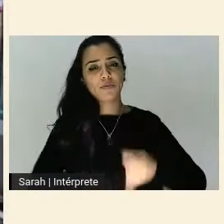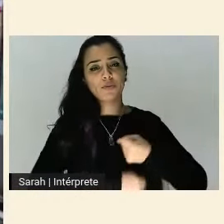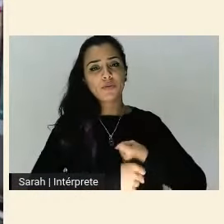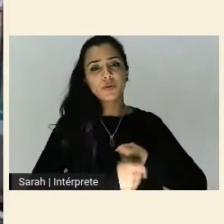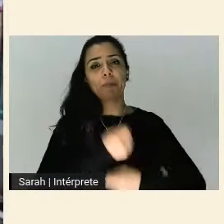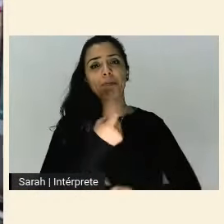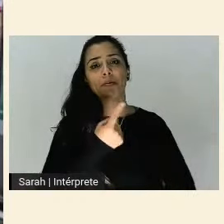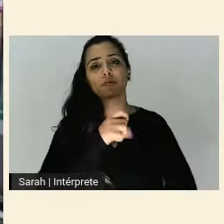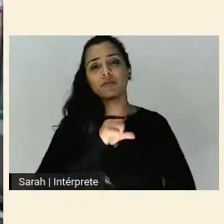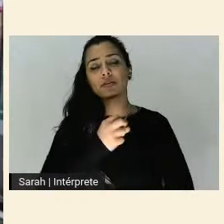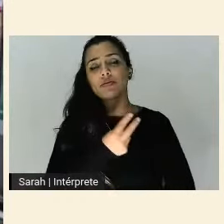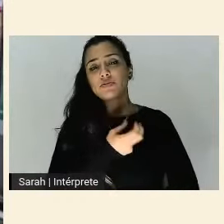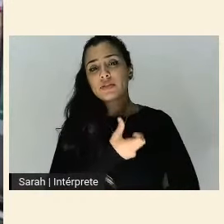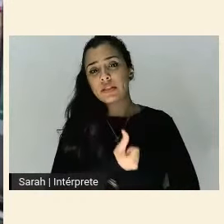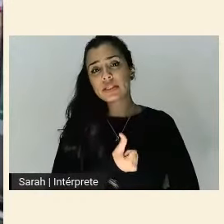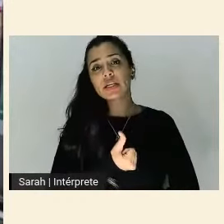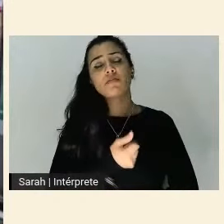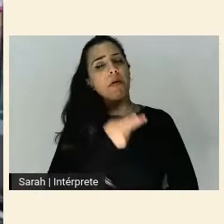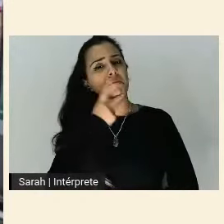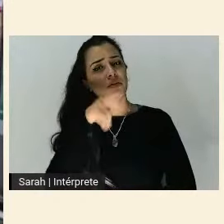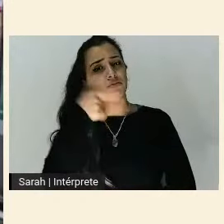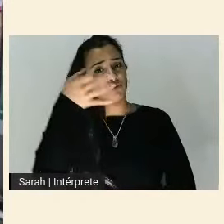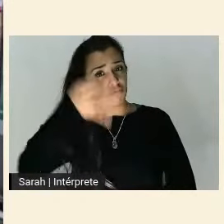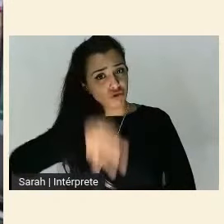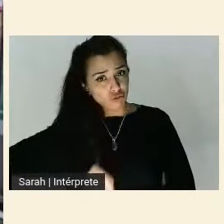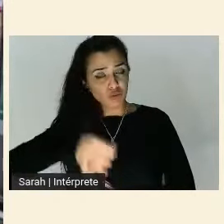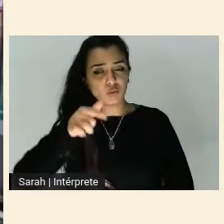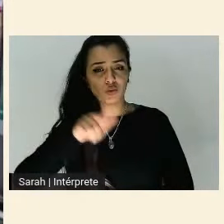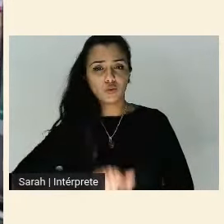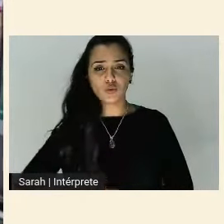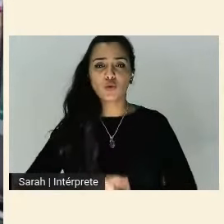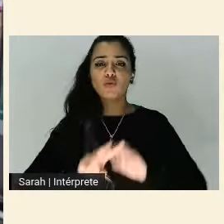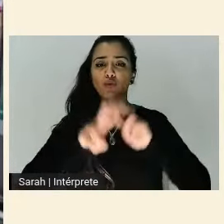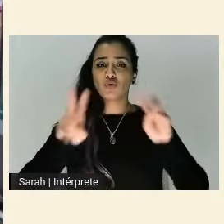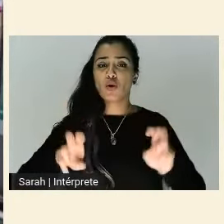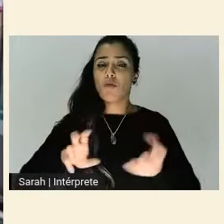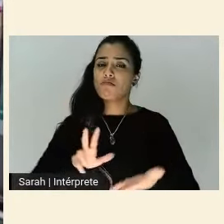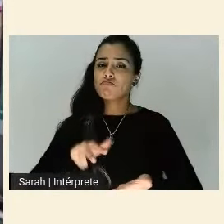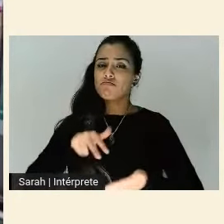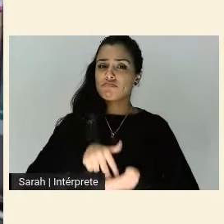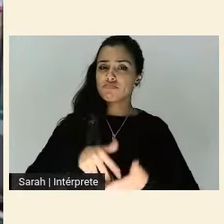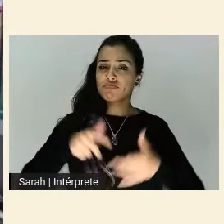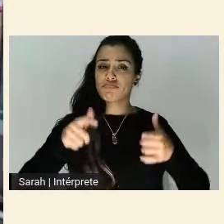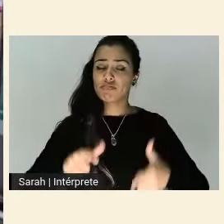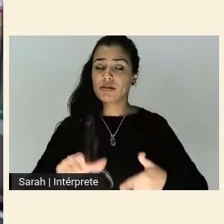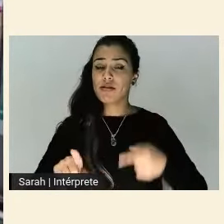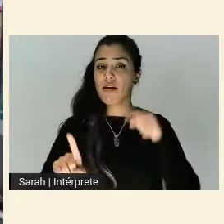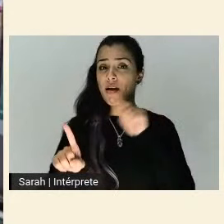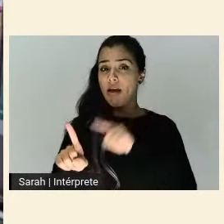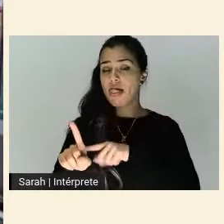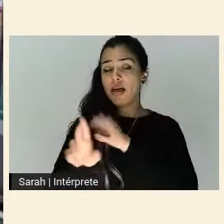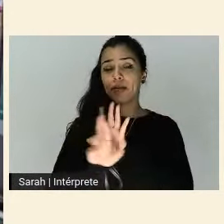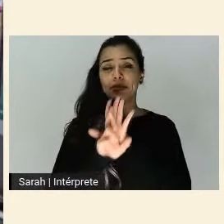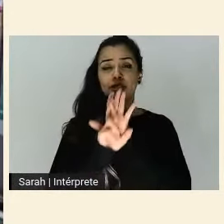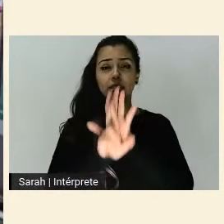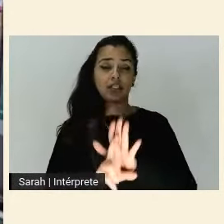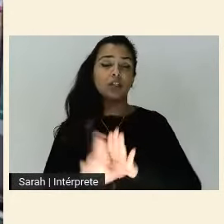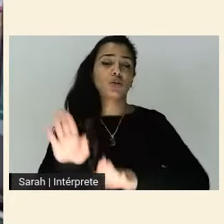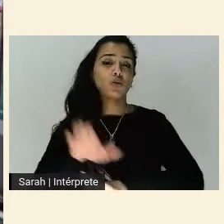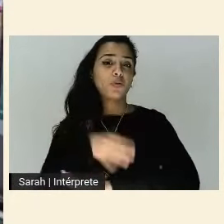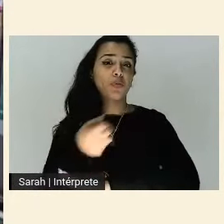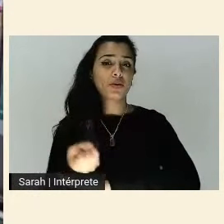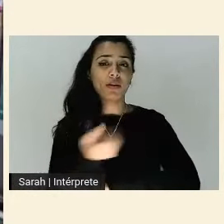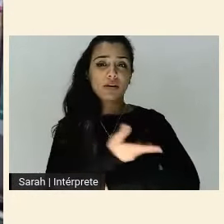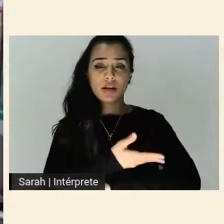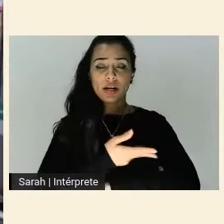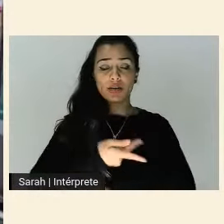né, a sua posição de representante do modernismo paulista em Pernambuco.